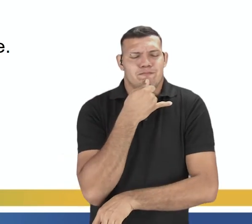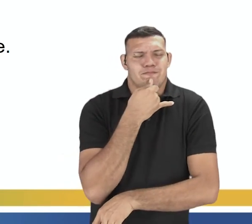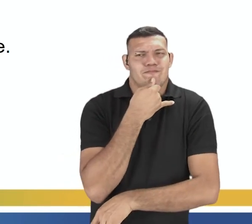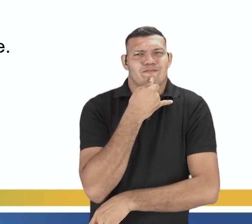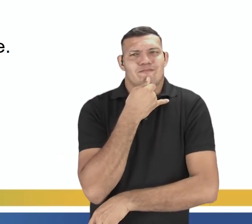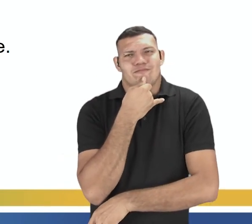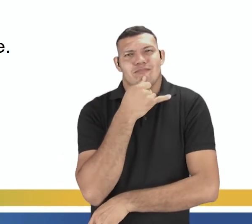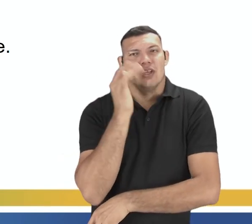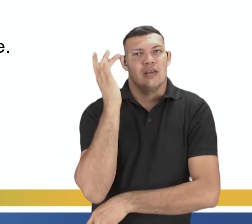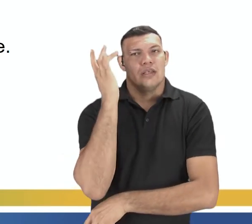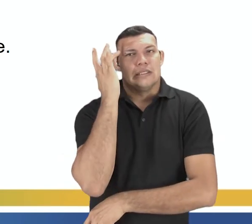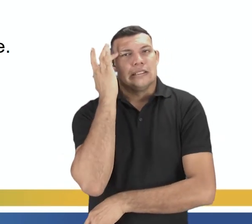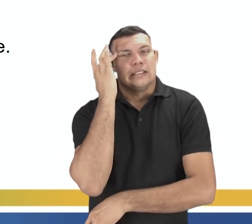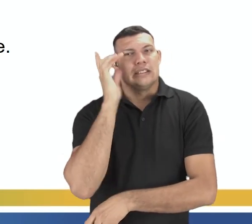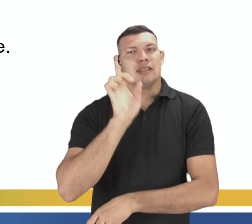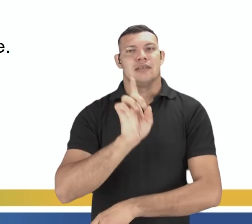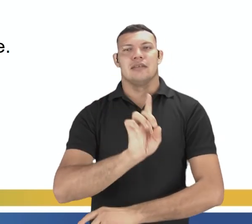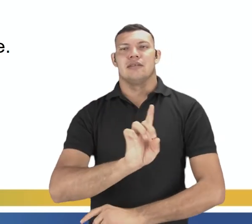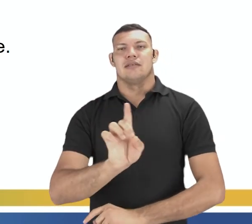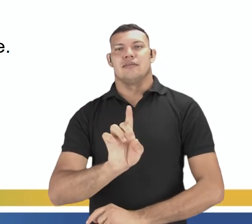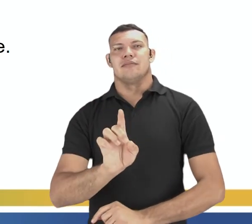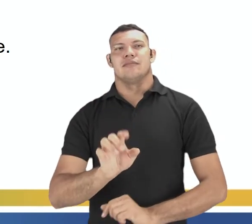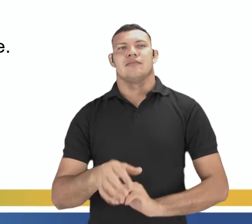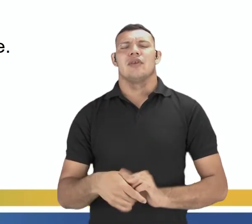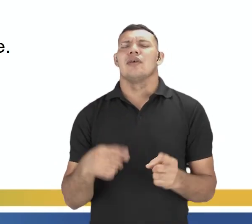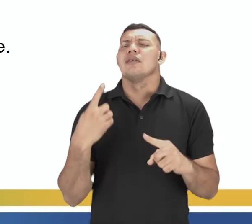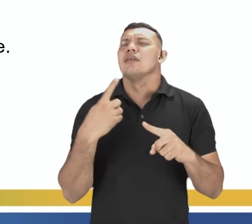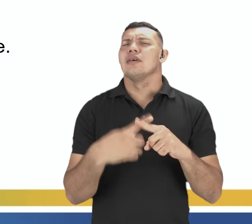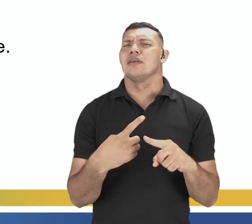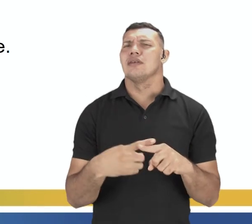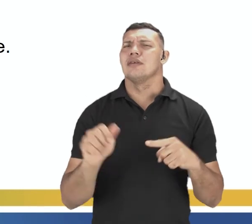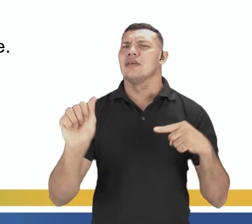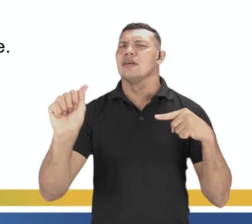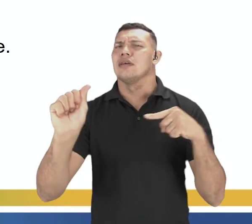vou pensar mais nisso. Por quê que é a